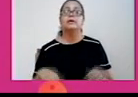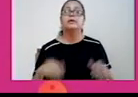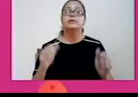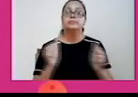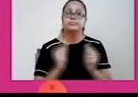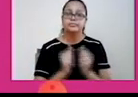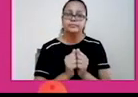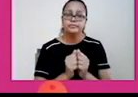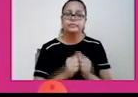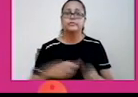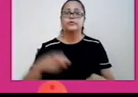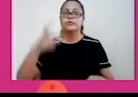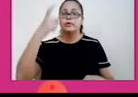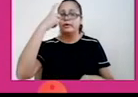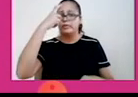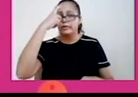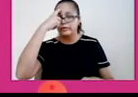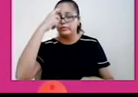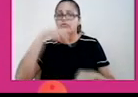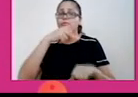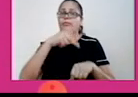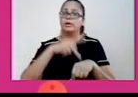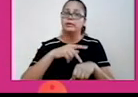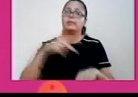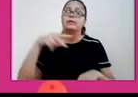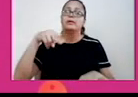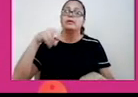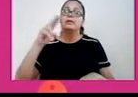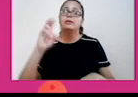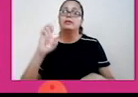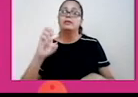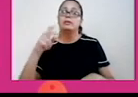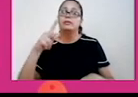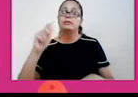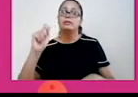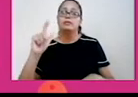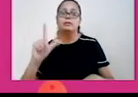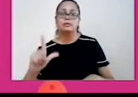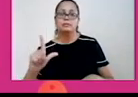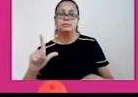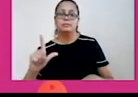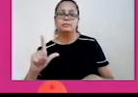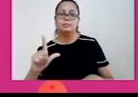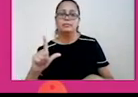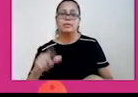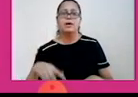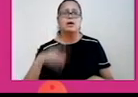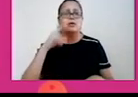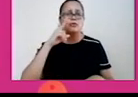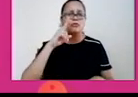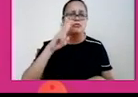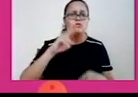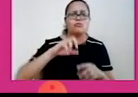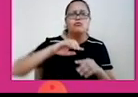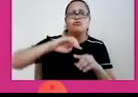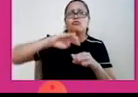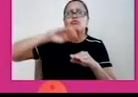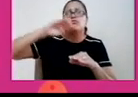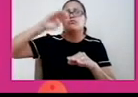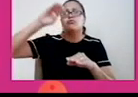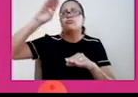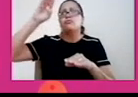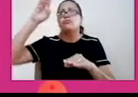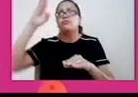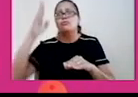Índia, o Nepal e Butão, onde se localizam diversos dos picos mais elevados do mundo. São mais de 100 picos acima